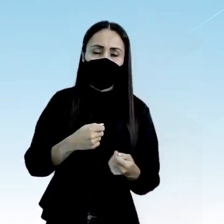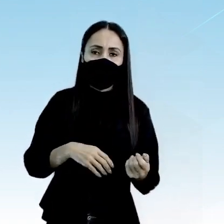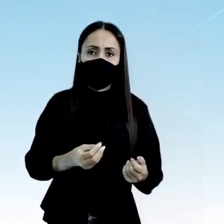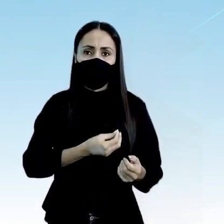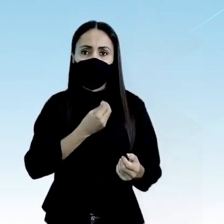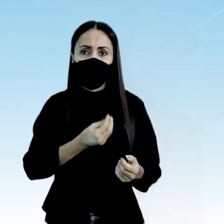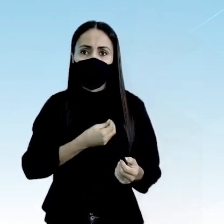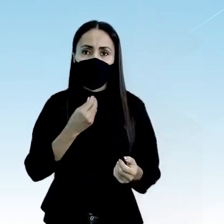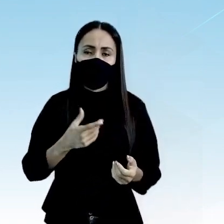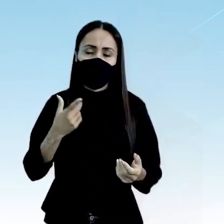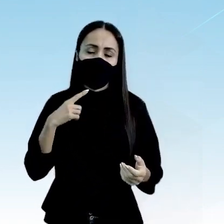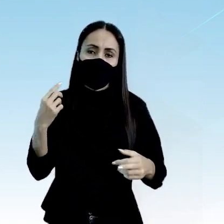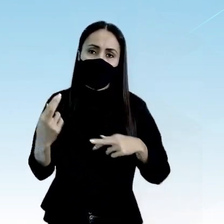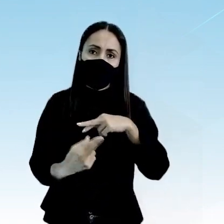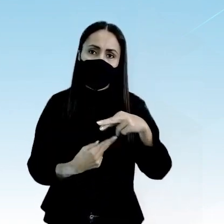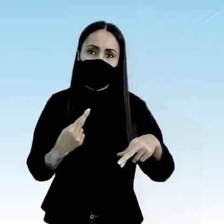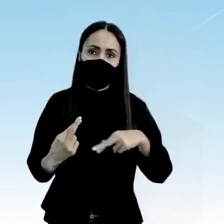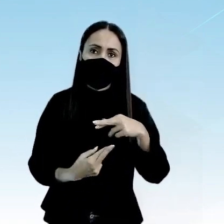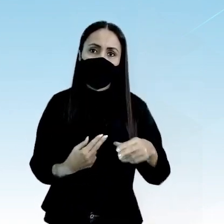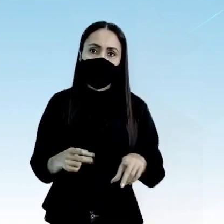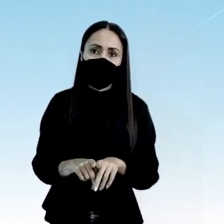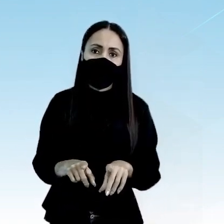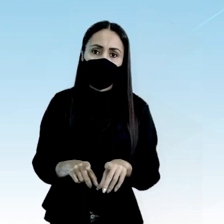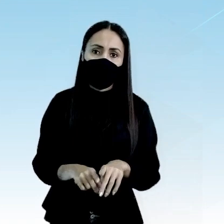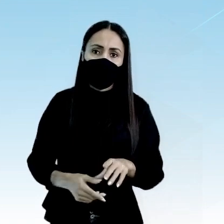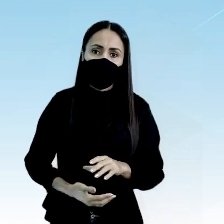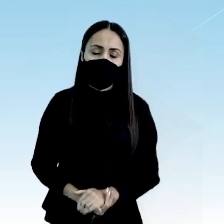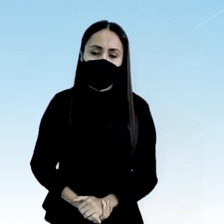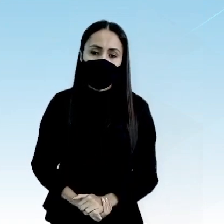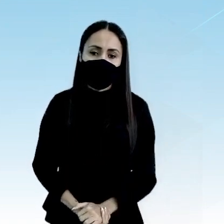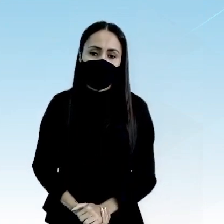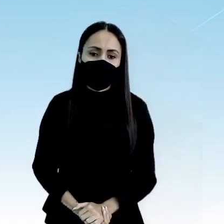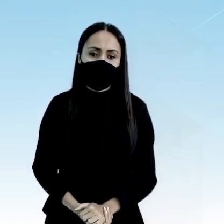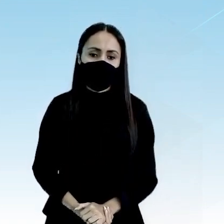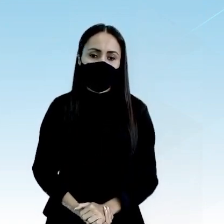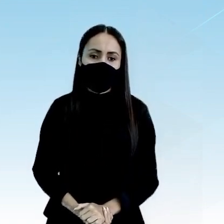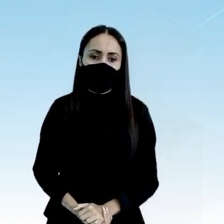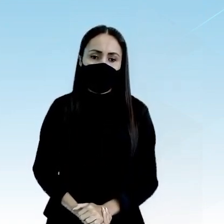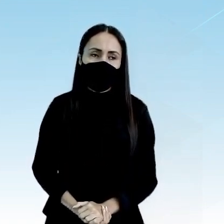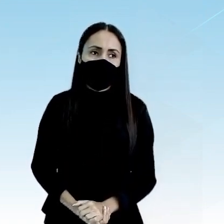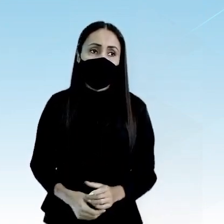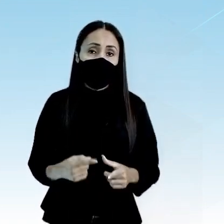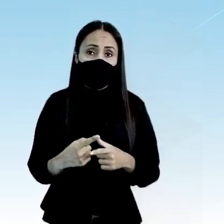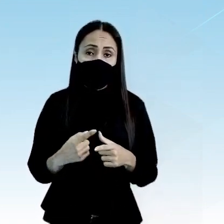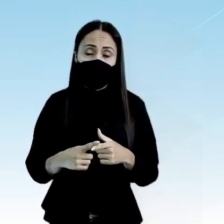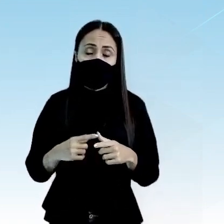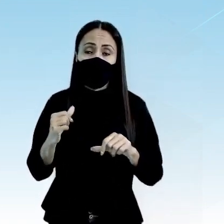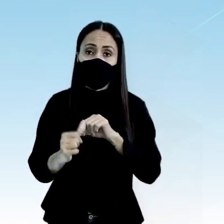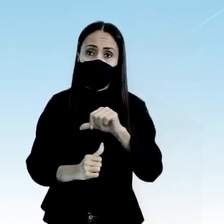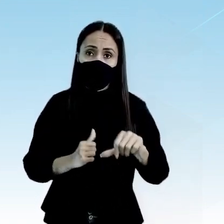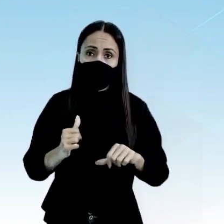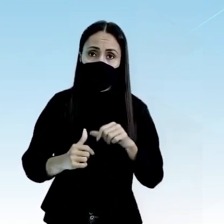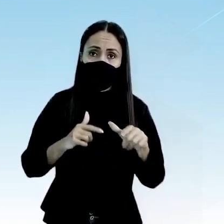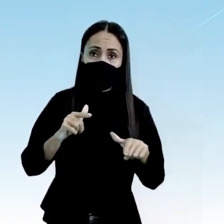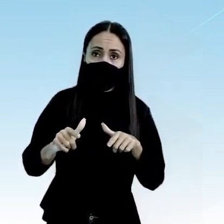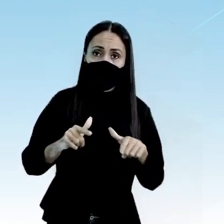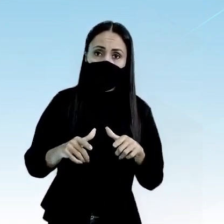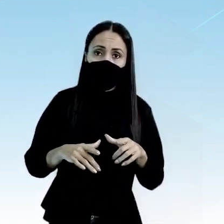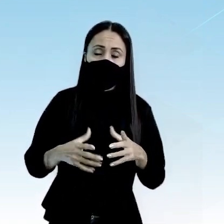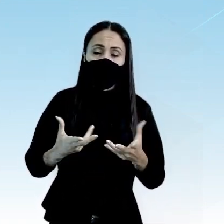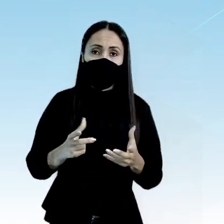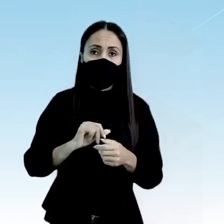se relacionarem uns com os outros, né? Porque a mudança do trabalho